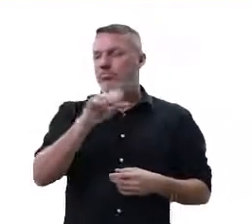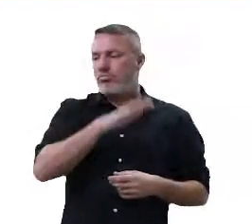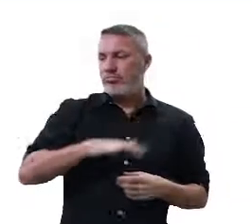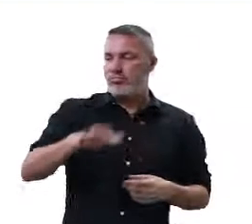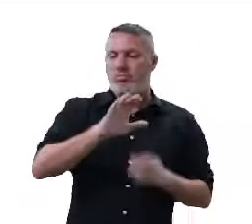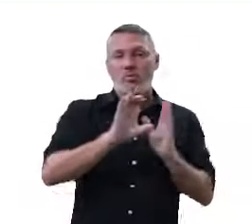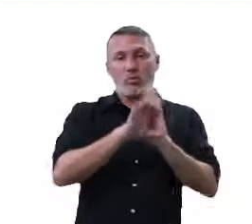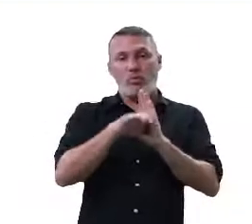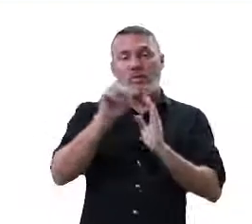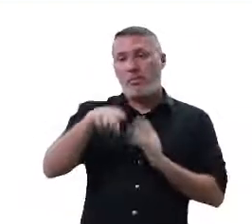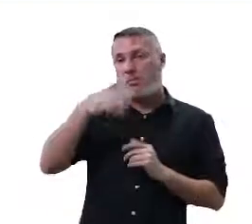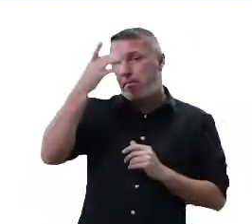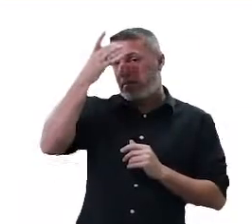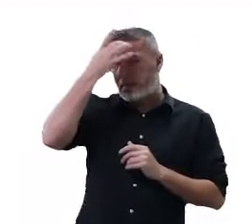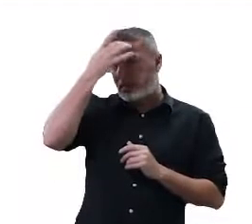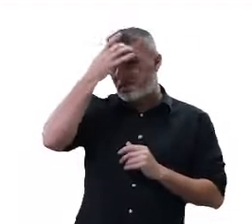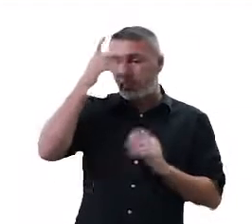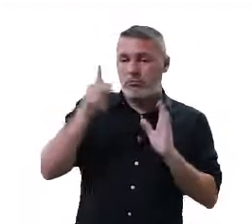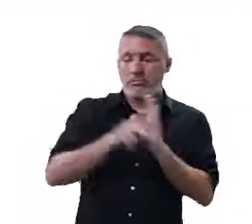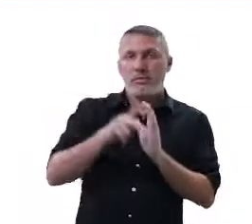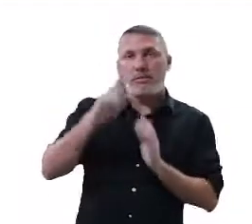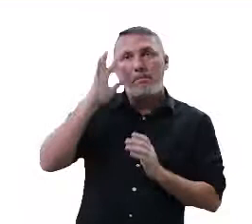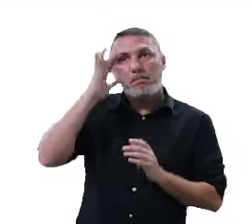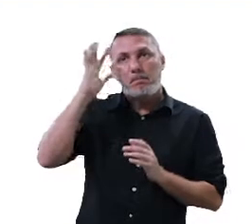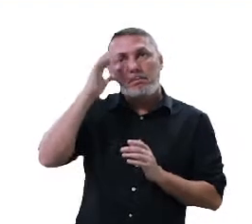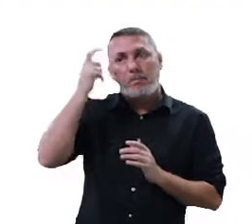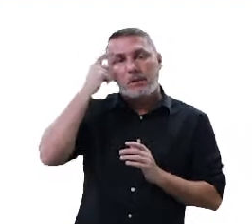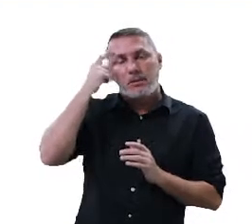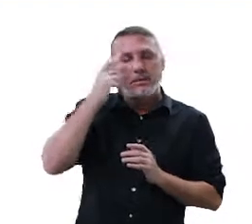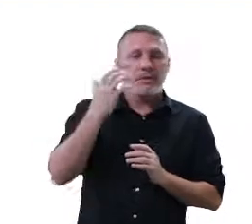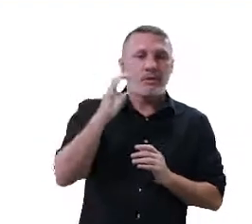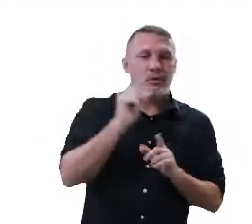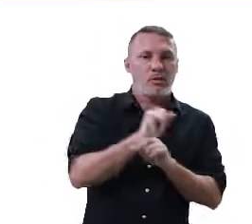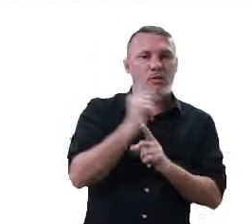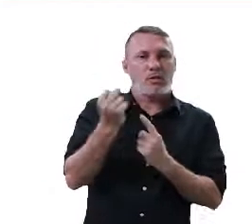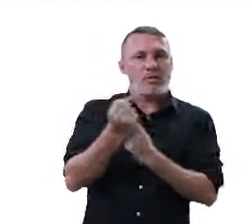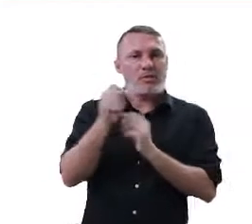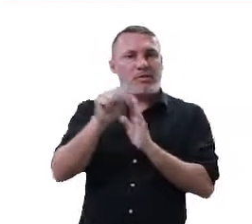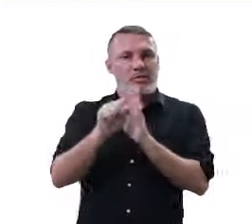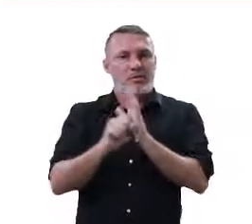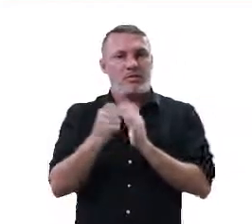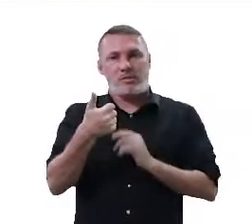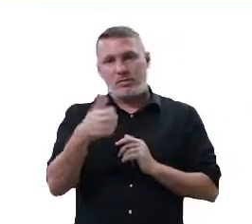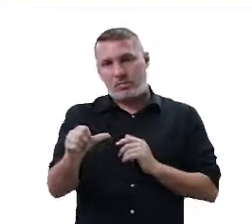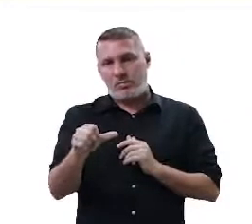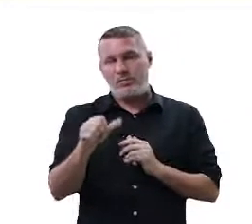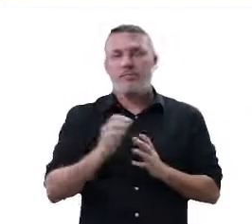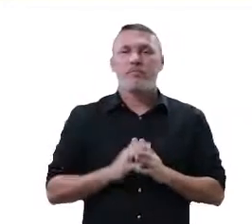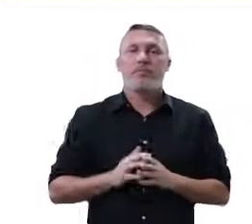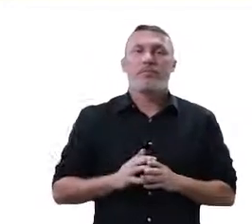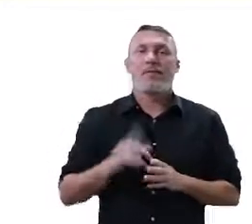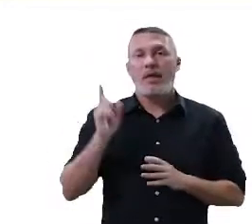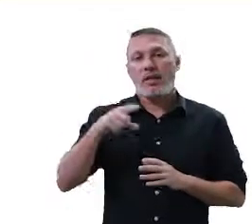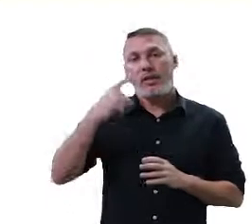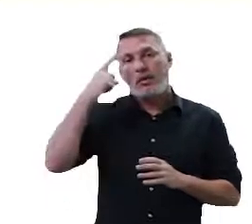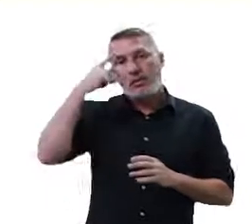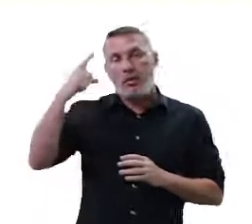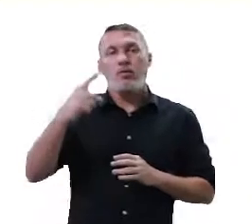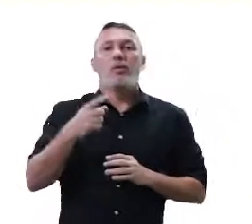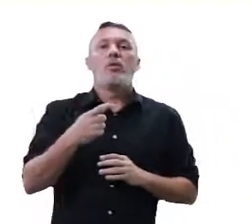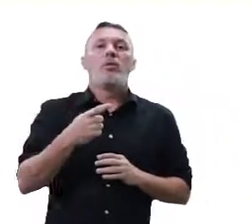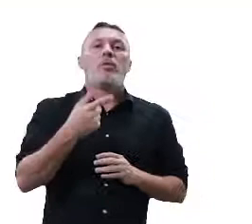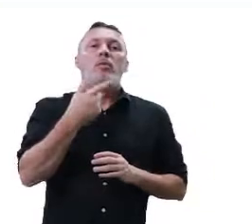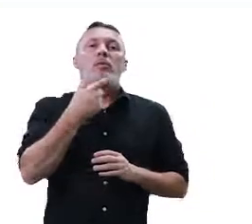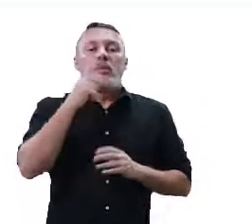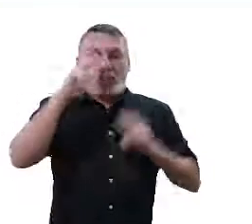crucial no pensamento científico, social do século XIX. A ideia do homem